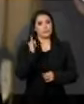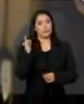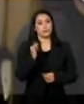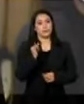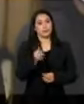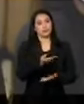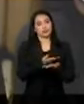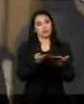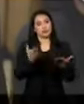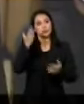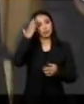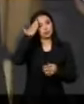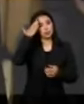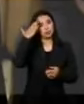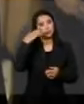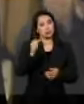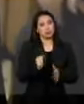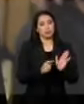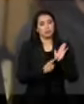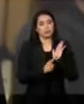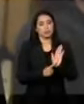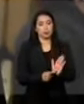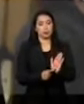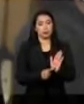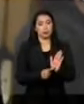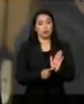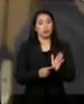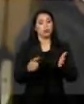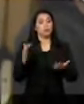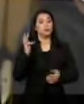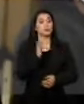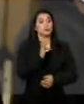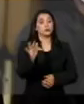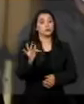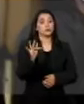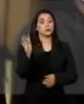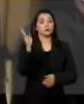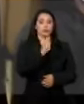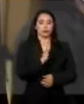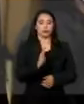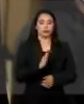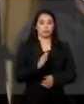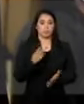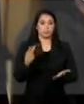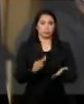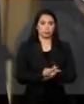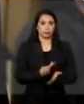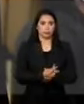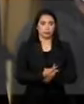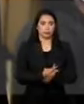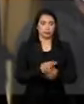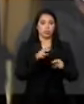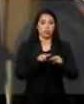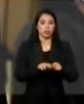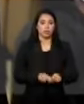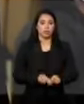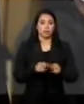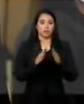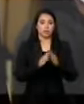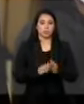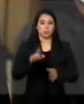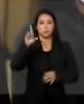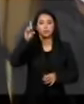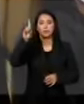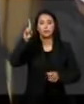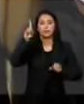sabem, para o norteamento dos rumos que a nossa nação terá daqui para frente. Por isso, quero pedir a Deus que ilumine